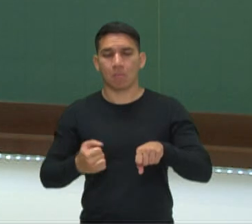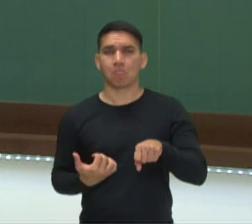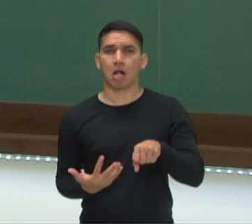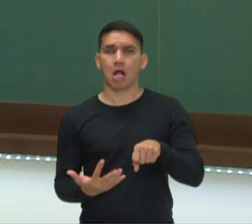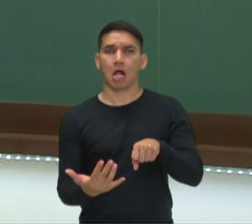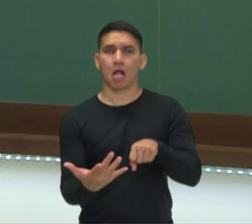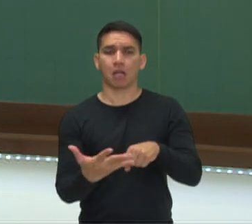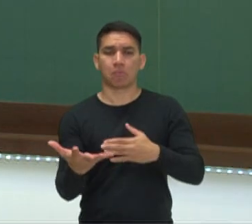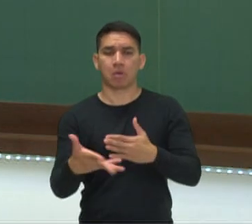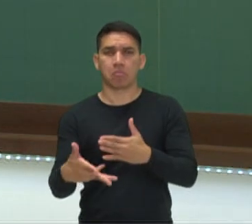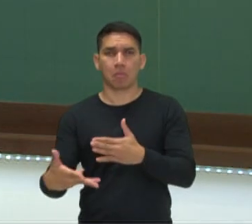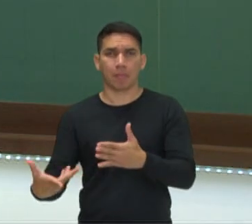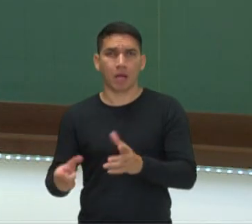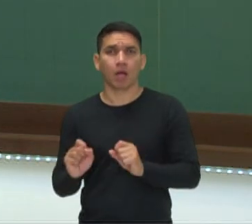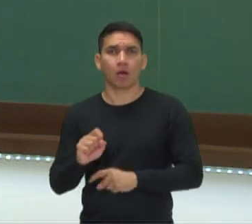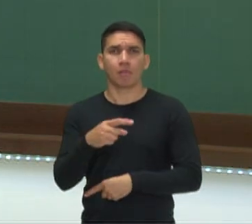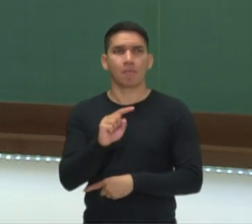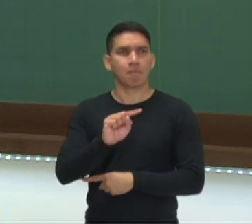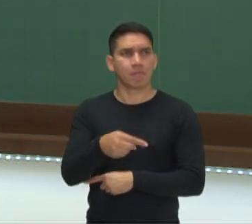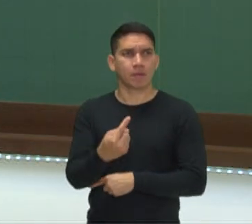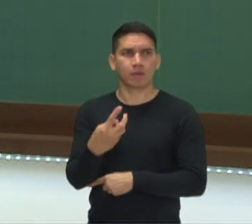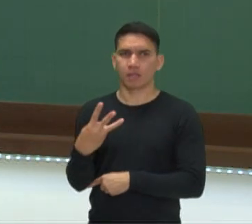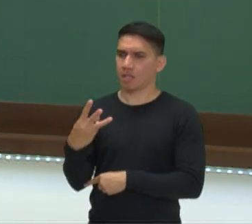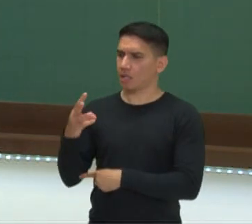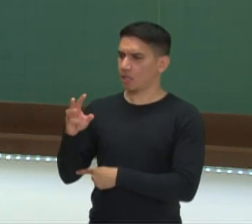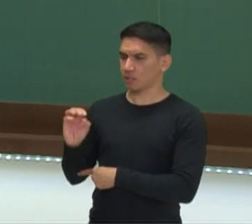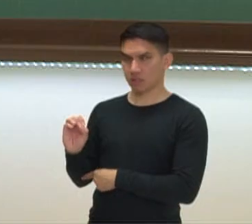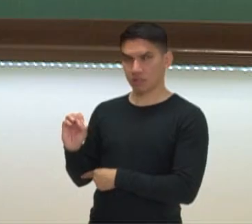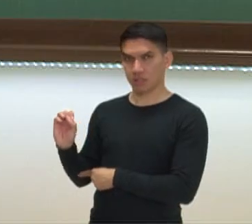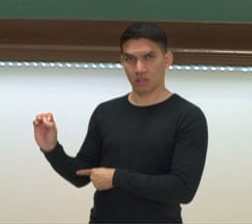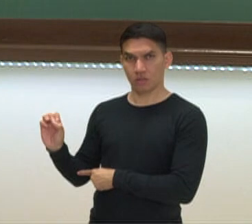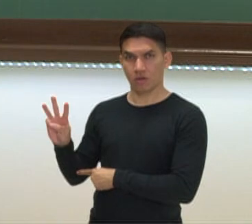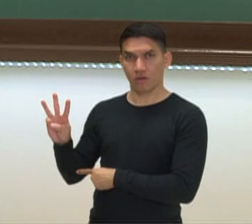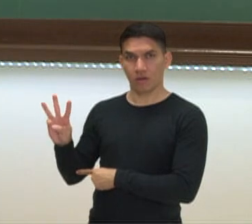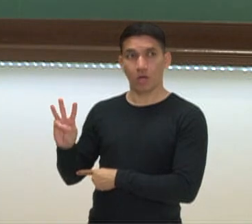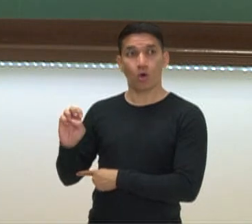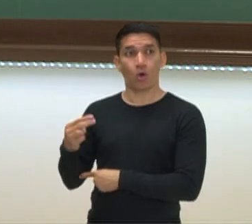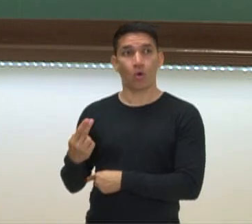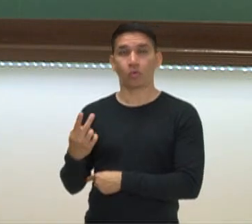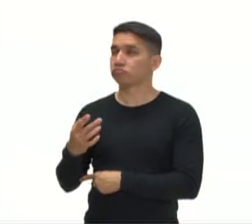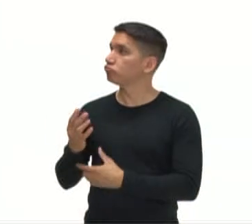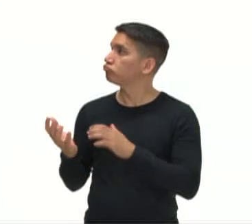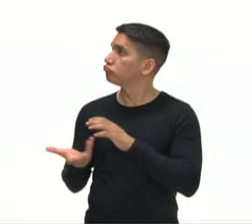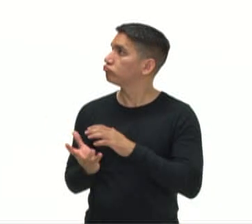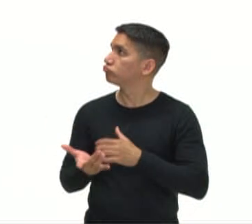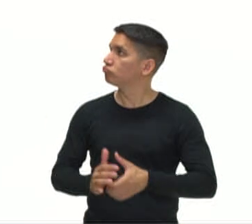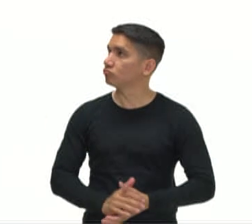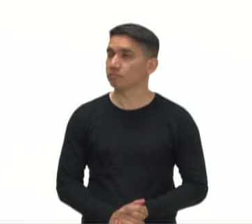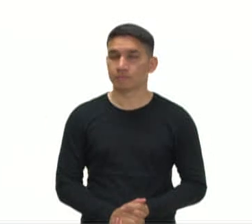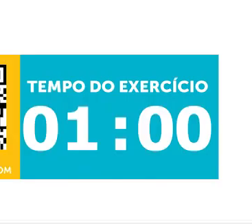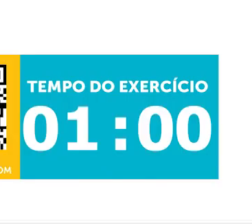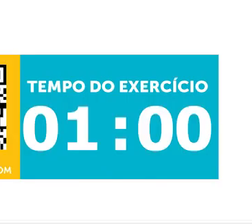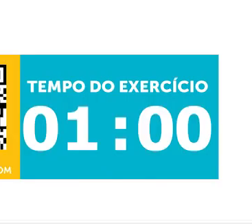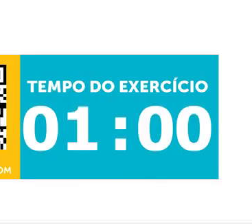1.300 watts, ou o micro-ondas com 620 watts? Tempo para você fazer.